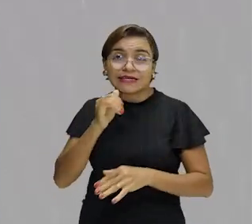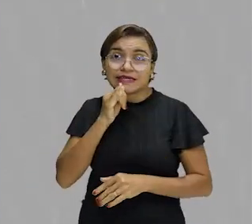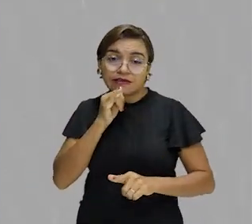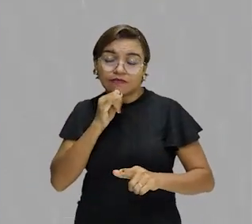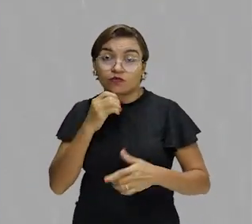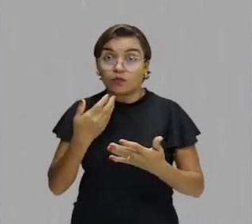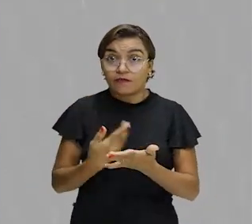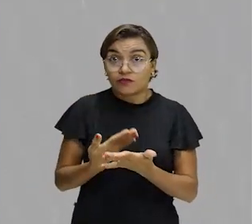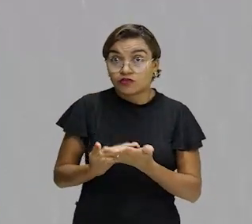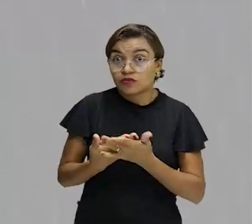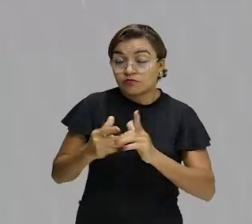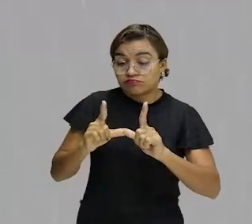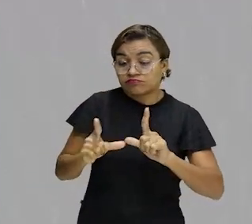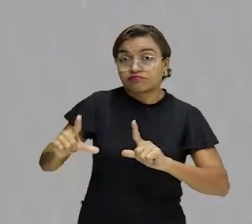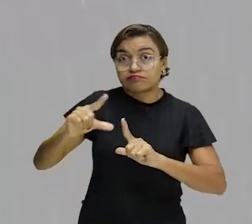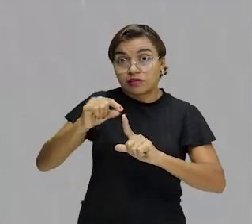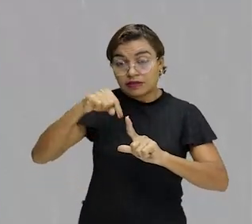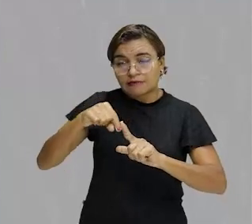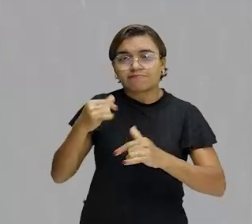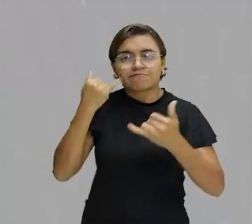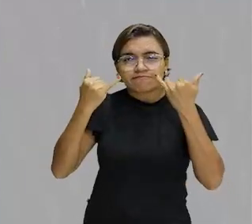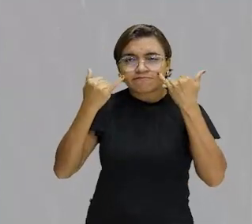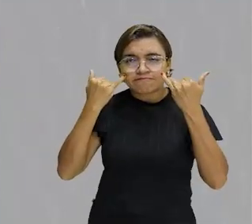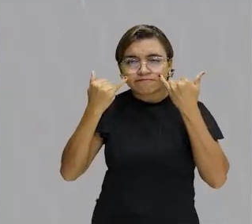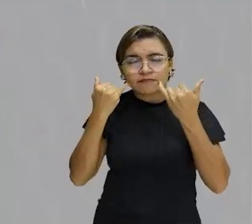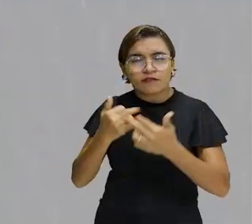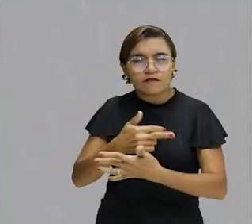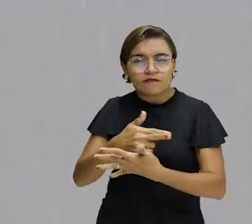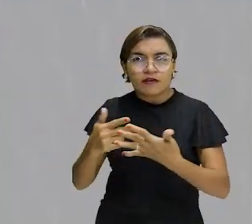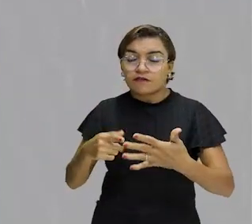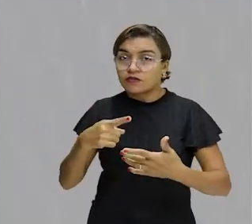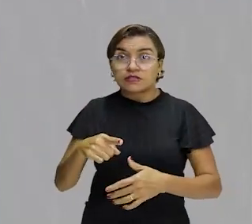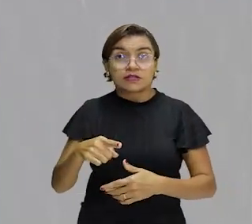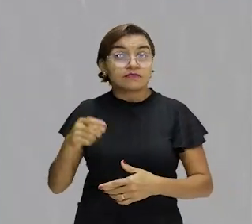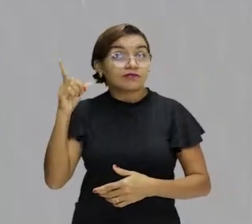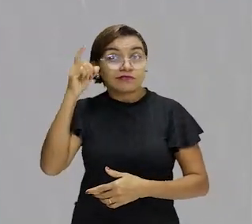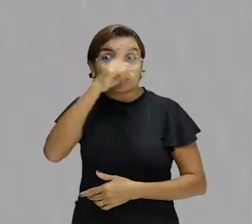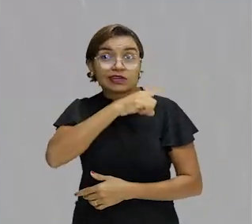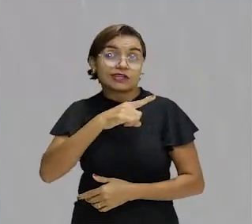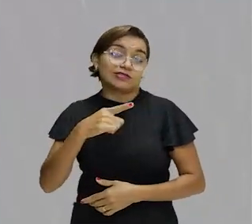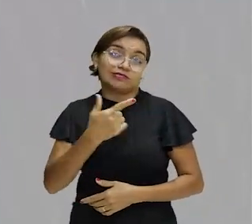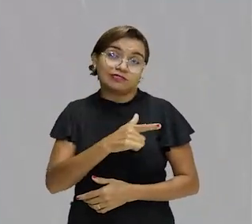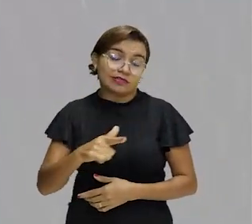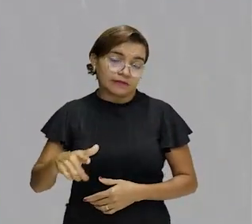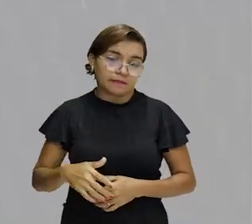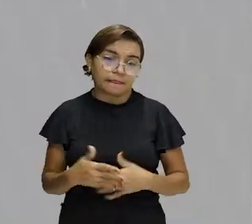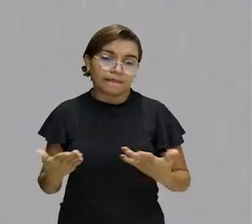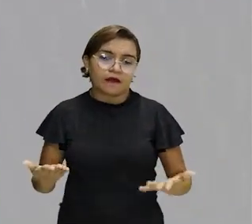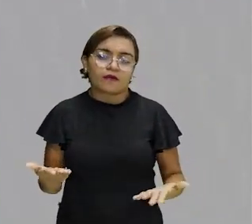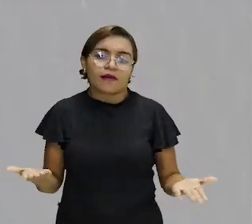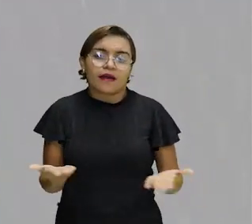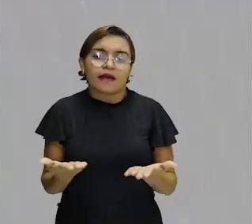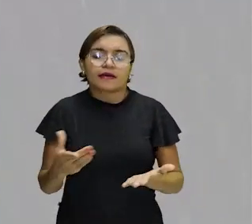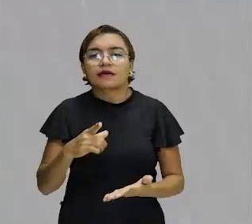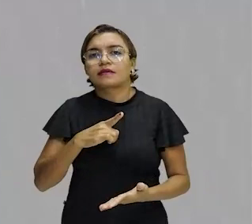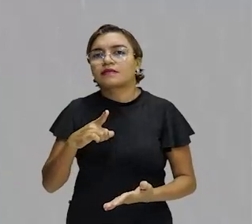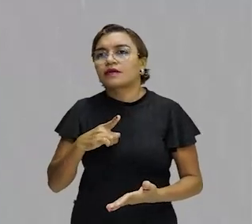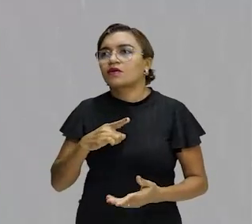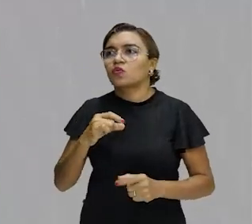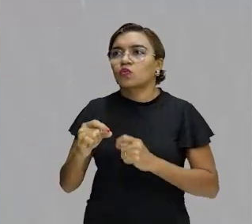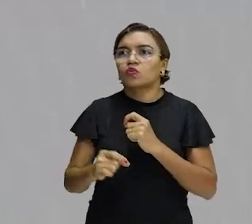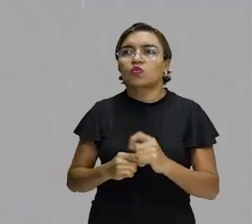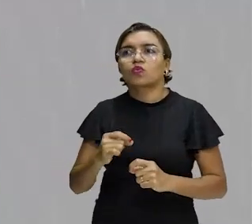quem? Nós estamos trabalhando com a logarítmica. Para nós falarmos de função logarítmica, nós seguimos